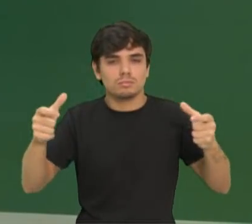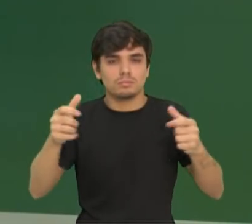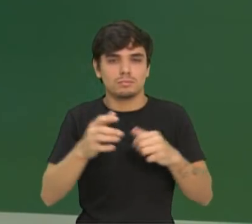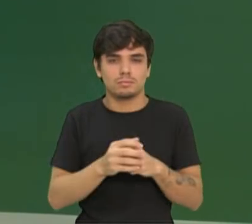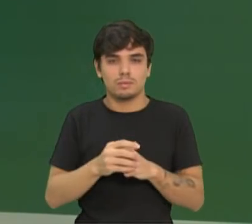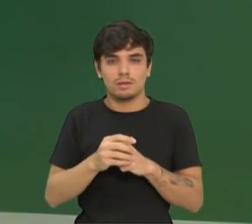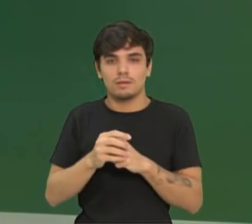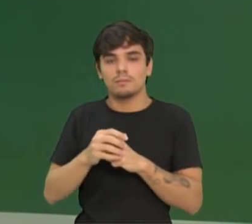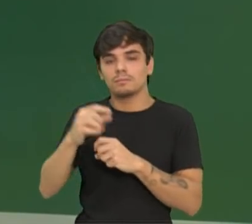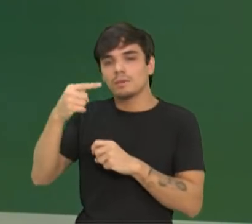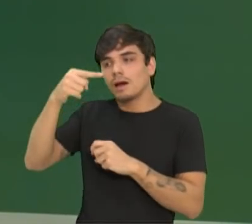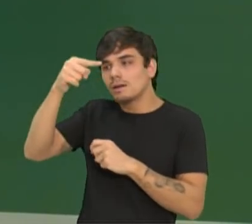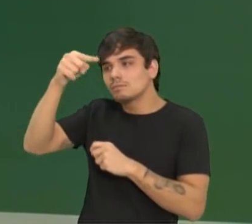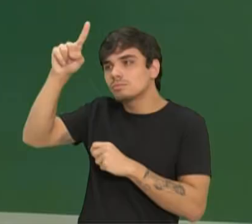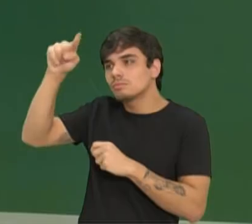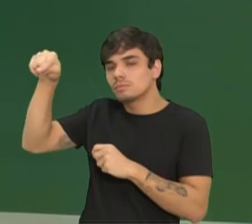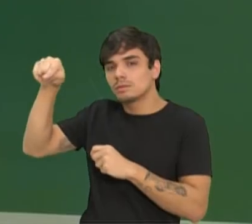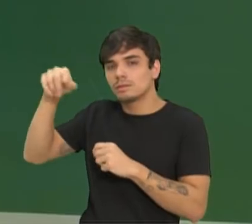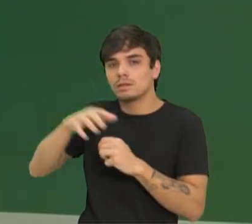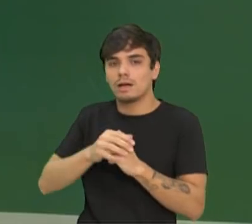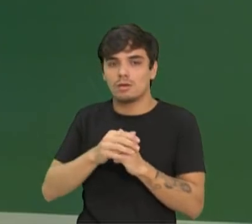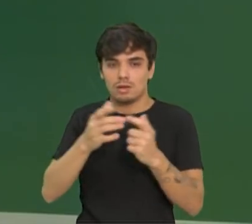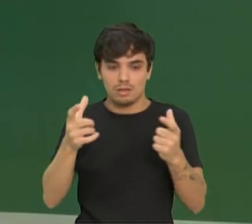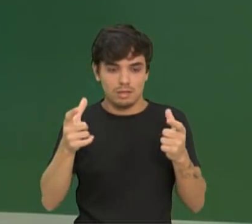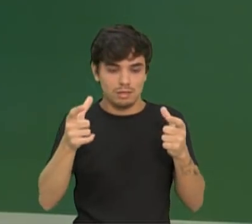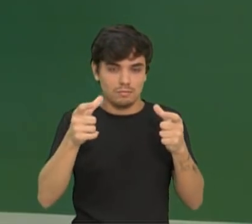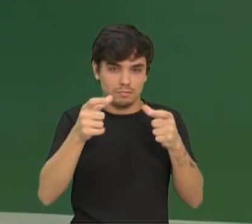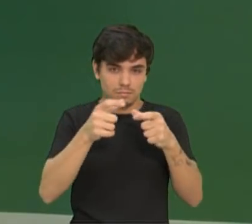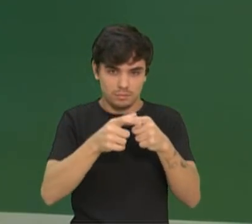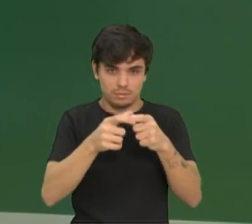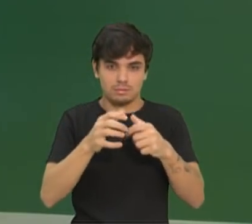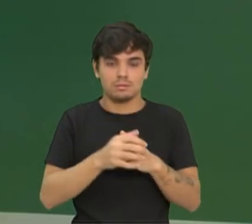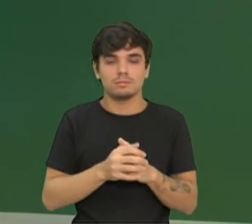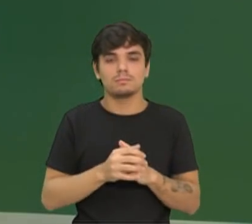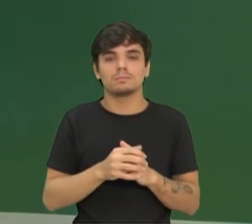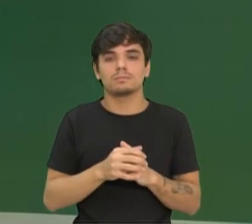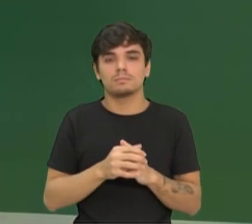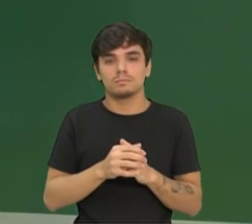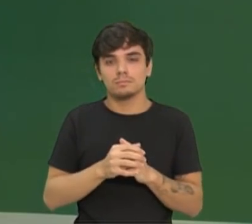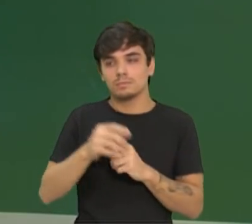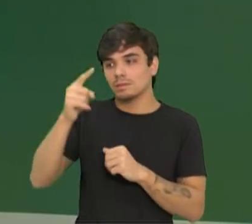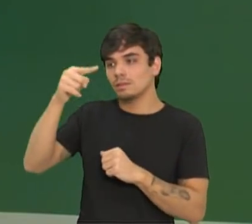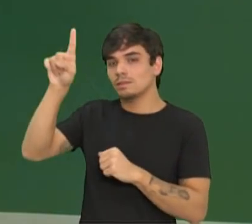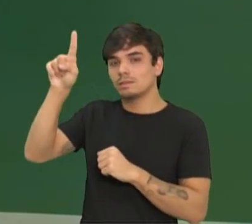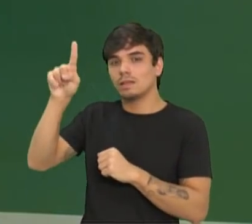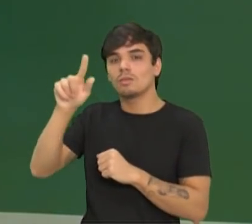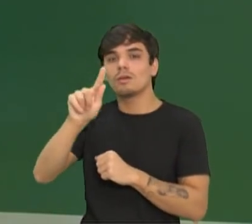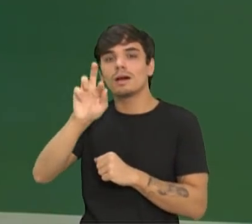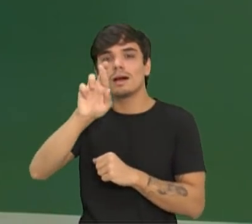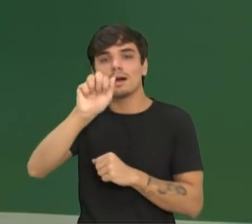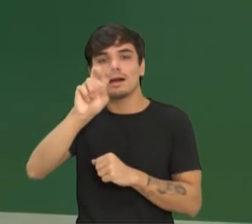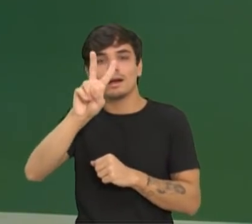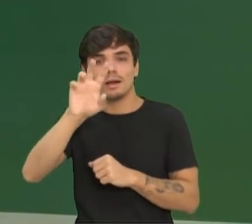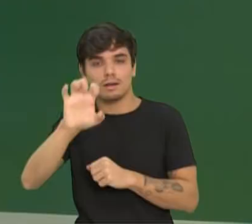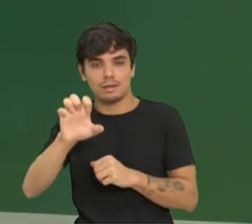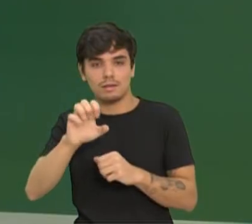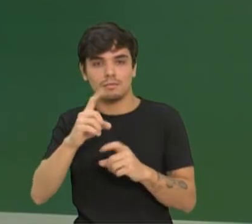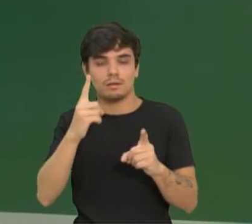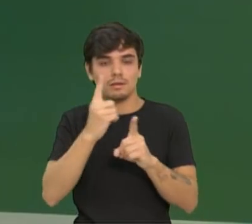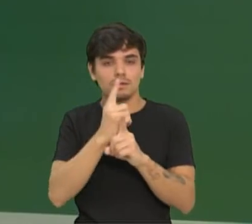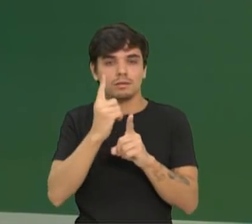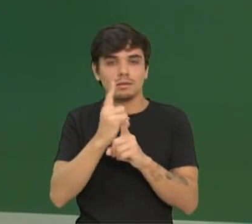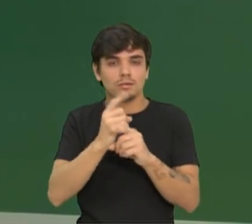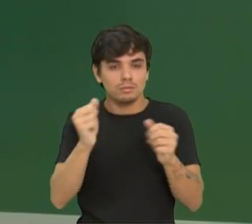encontraremos nas vogais quando o acento for fechado. E o acento grave nós encontramos na junção da